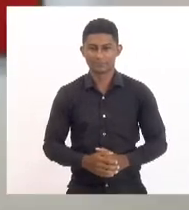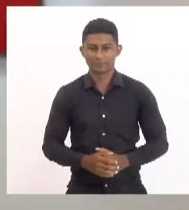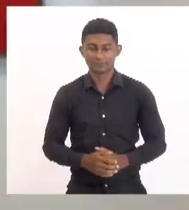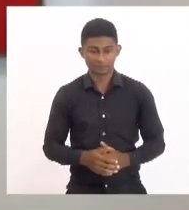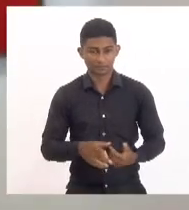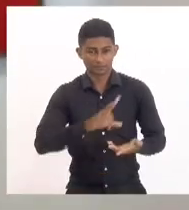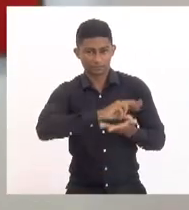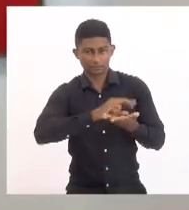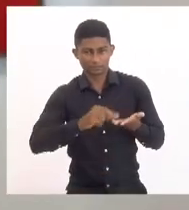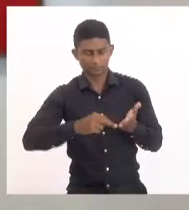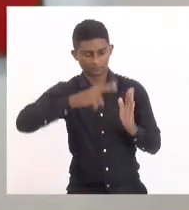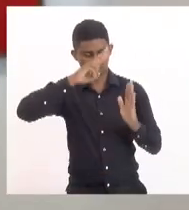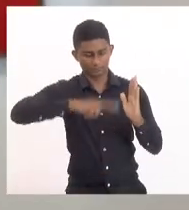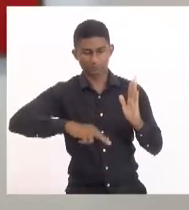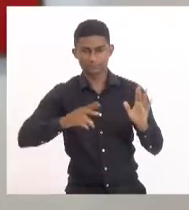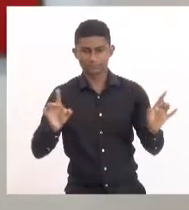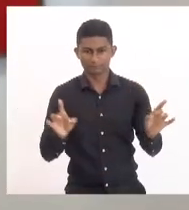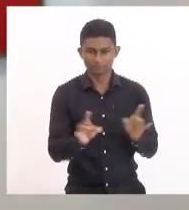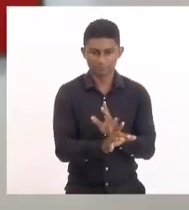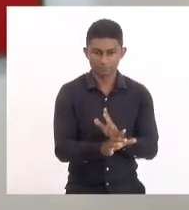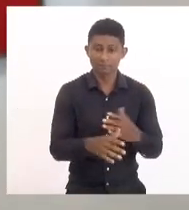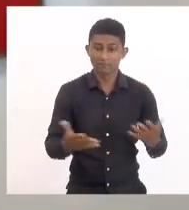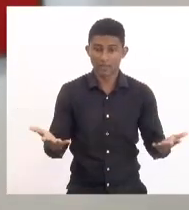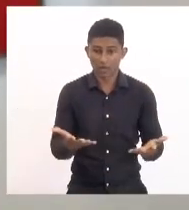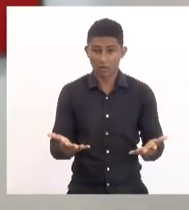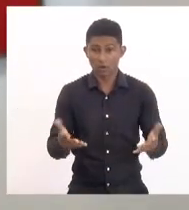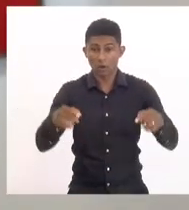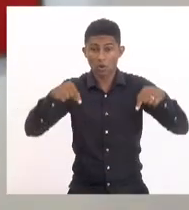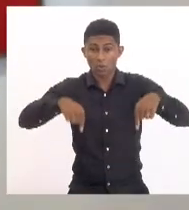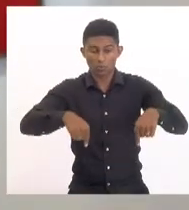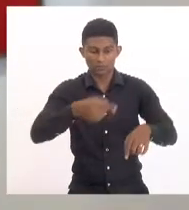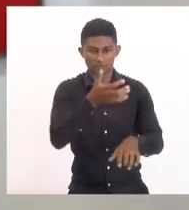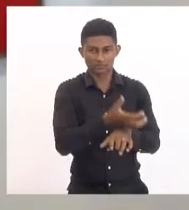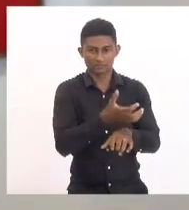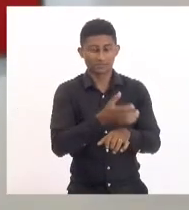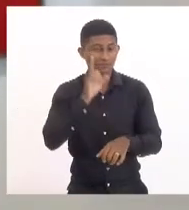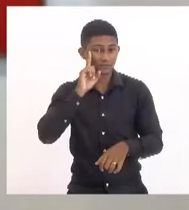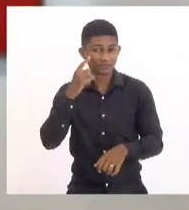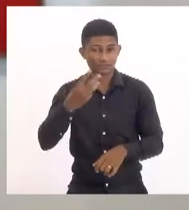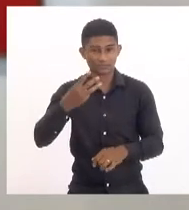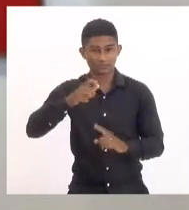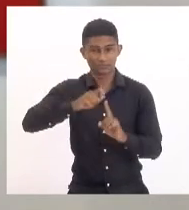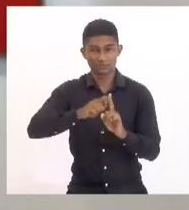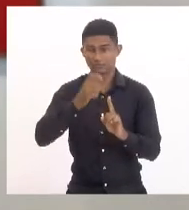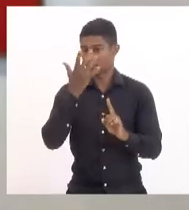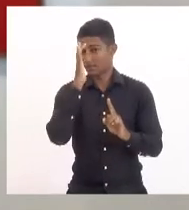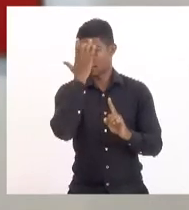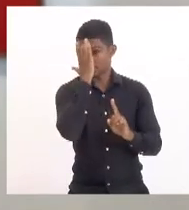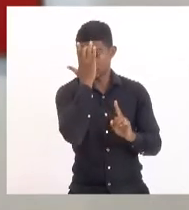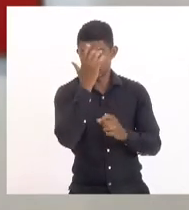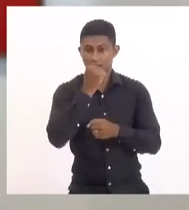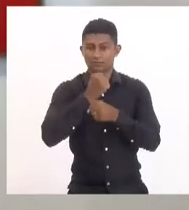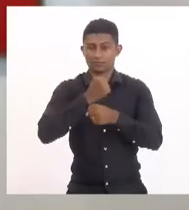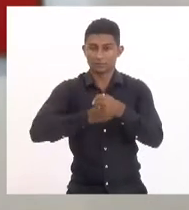Lida e aprovada a ata, passa-se à ordem do dia 3 de fevereiro de 2022.